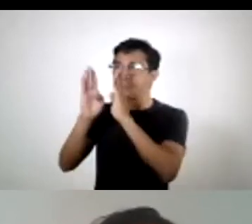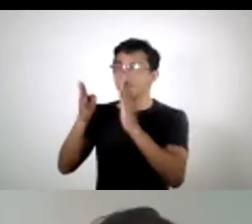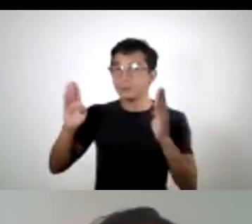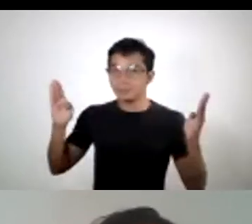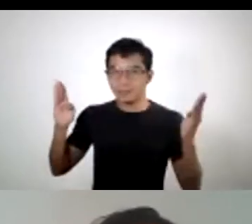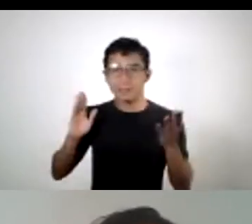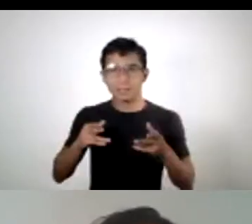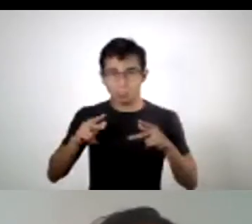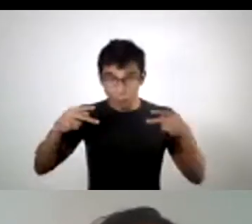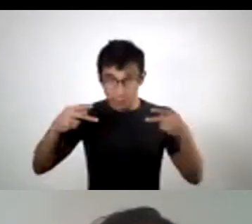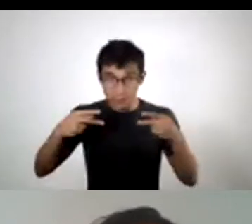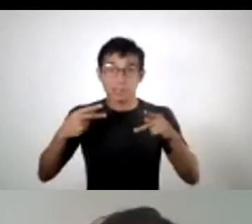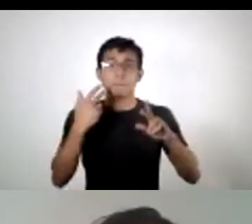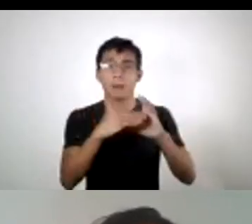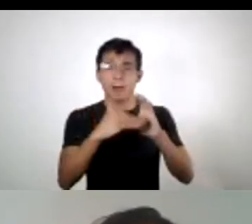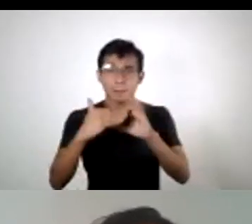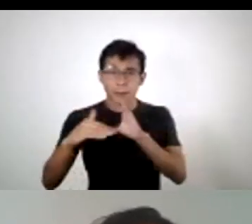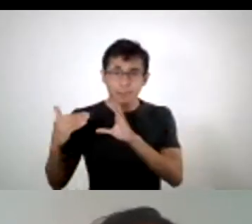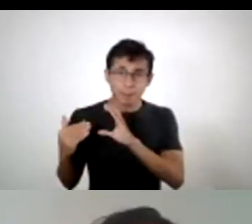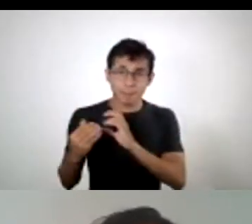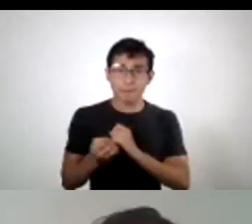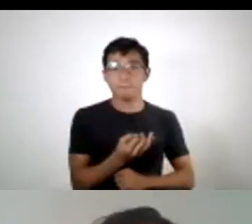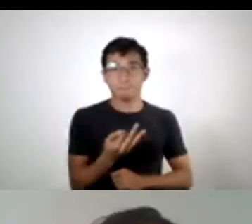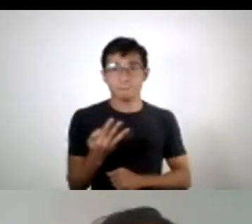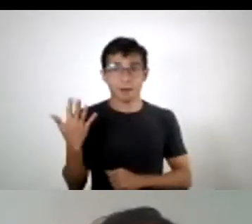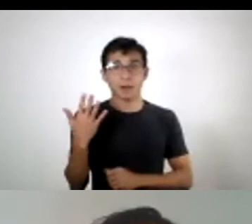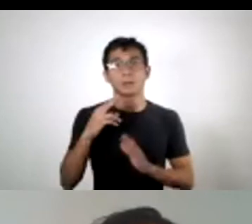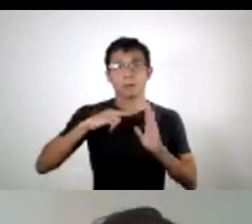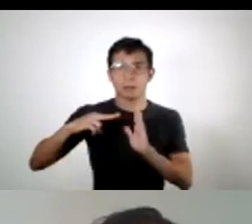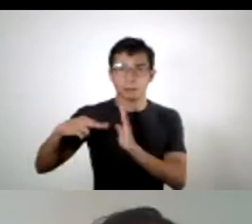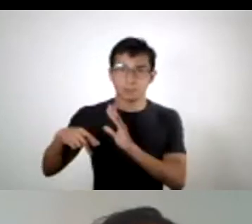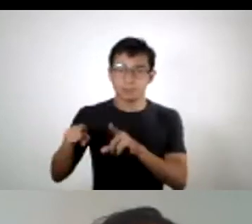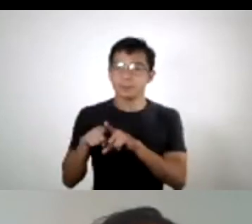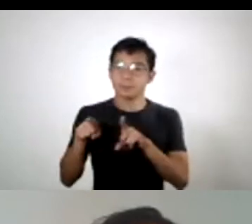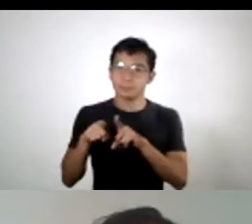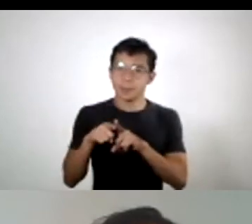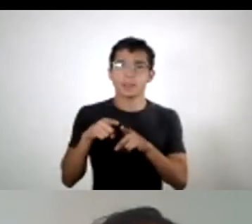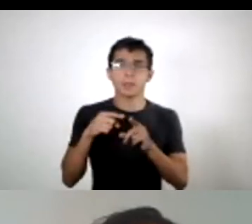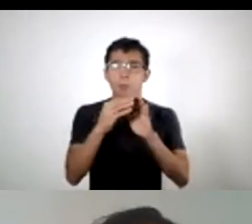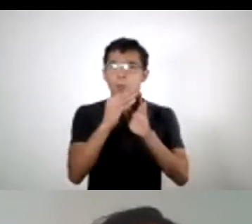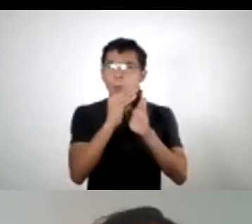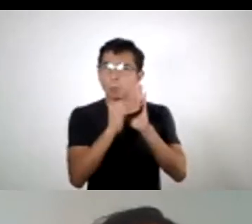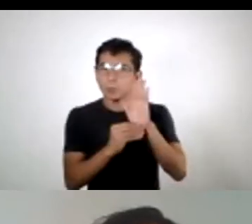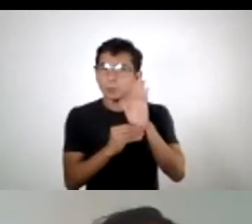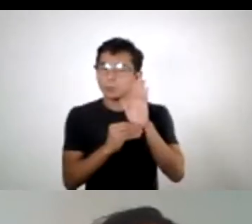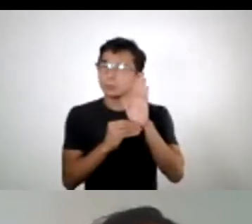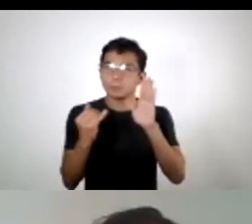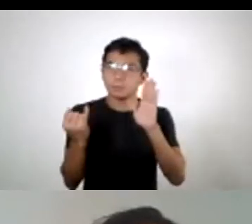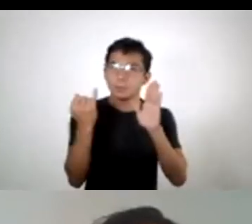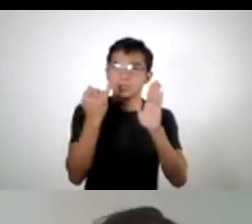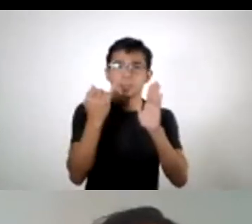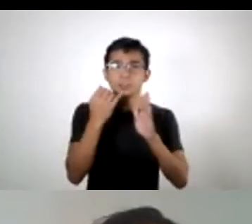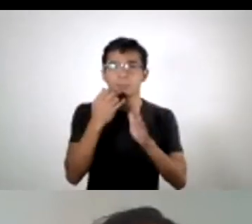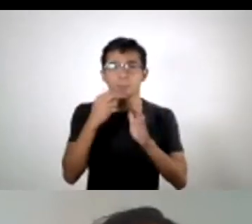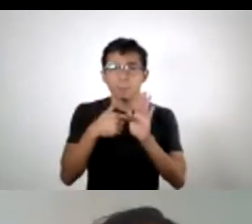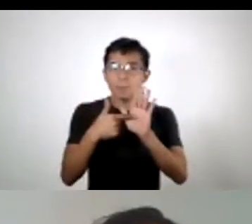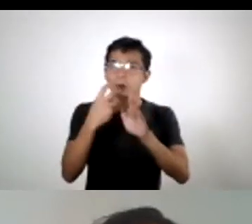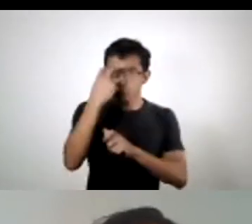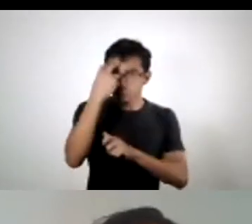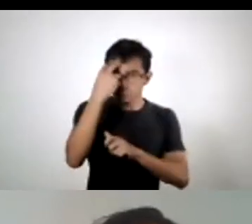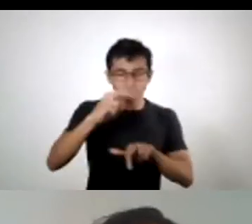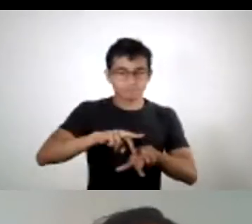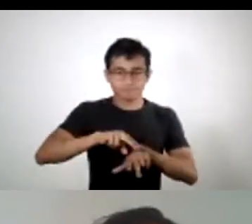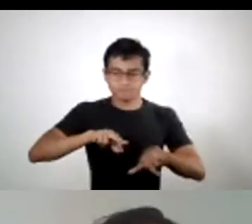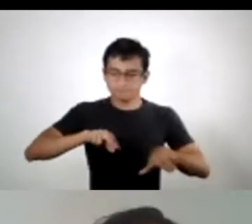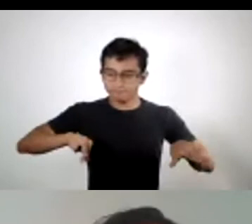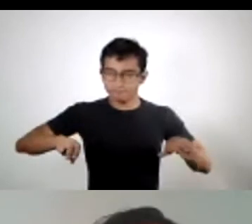pessoas lerem também, porque é riquíssimo esse conteúdo, a diversidade cultural que tem nele, que nem vocês falaram, que faltou falar